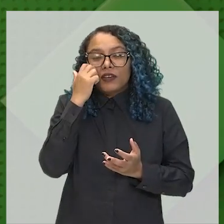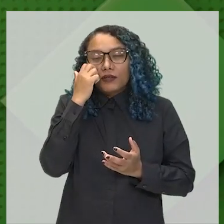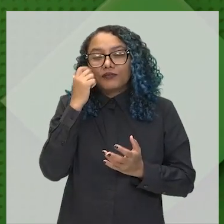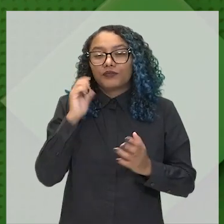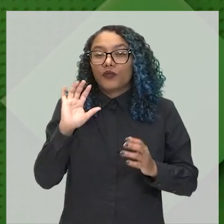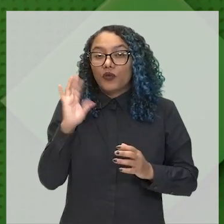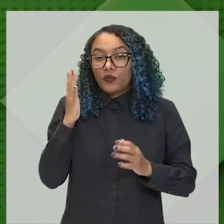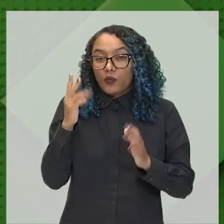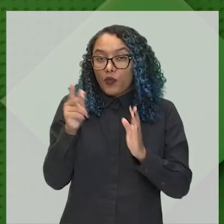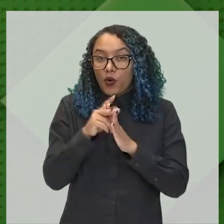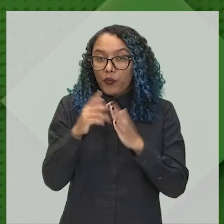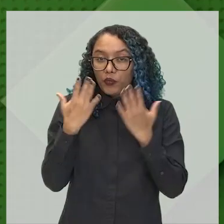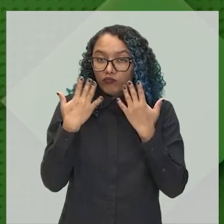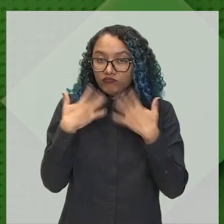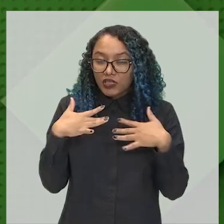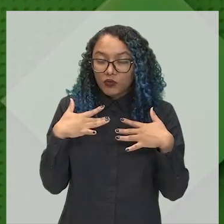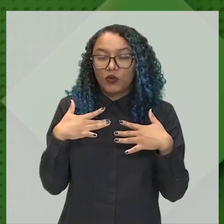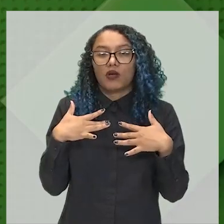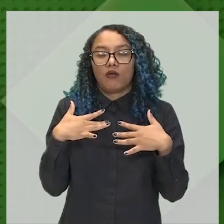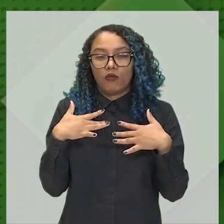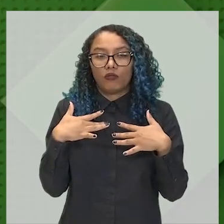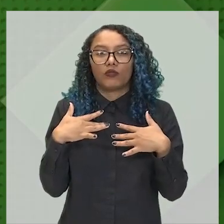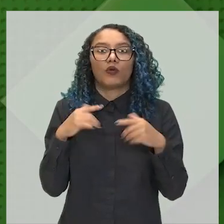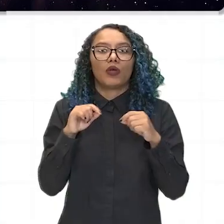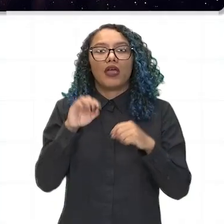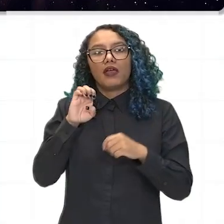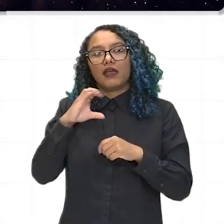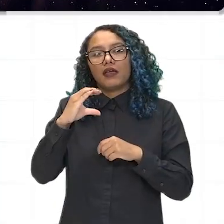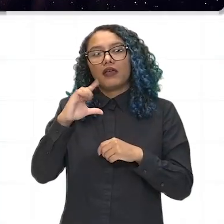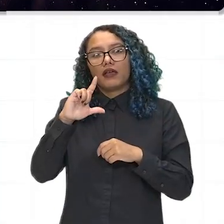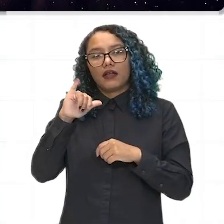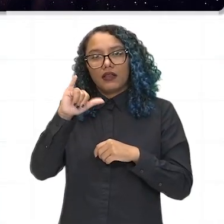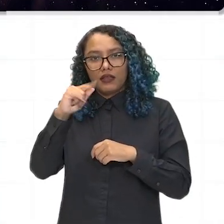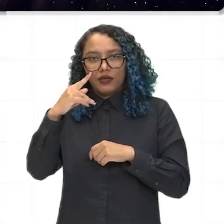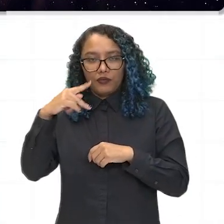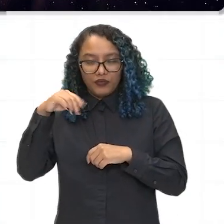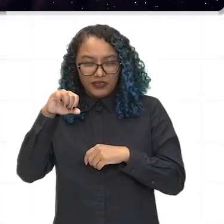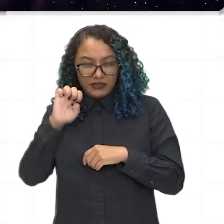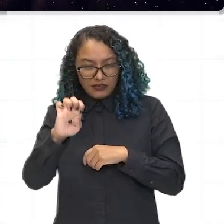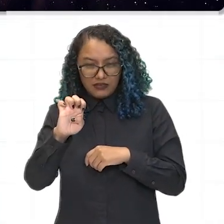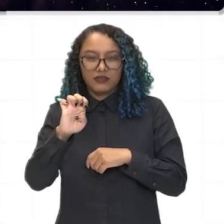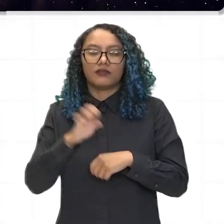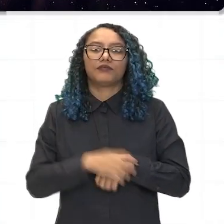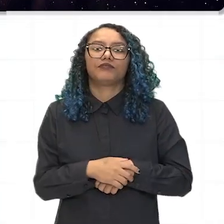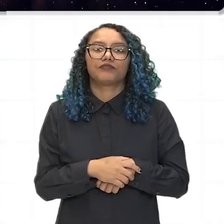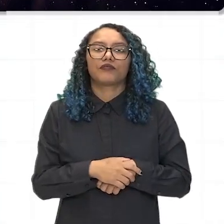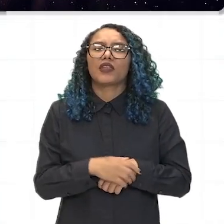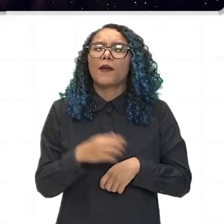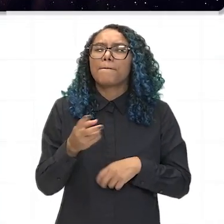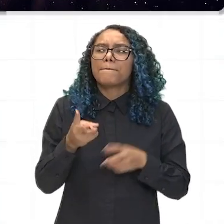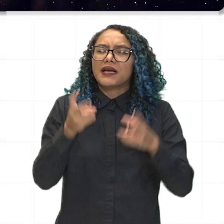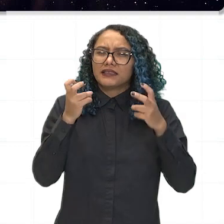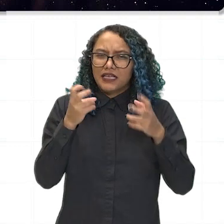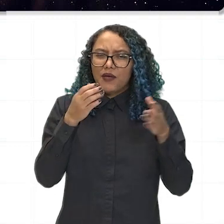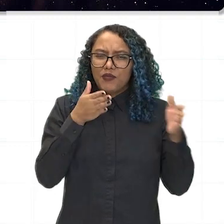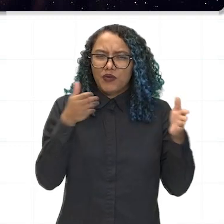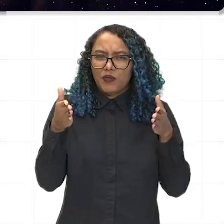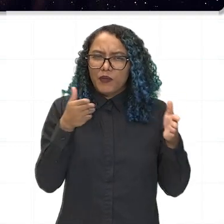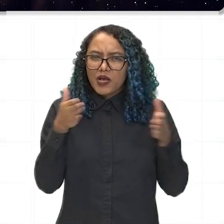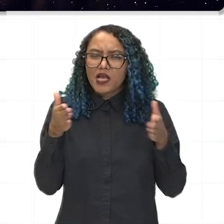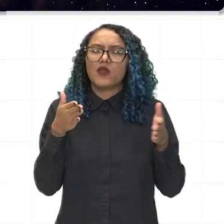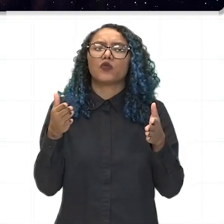da natureza, que é o eclipse lunar. Vejam aí que em períodos de tempo eles